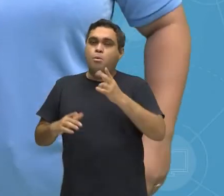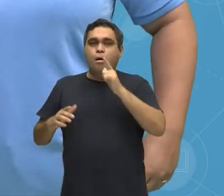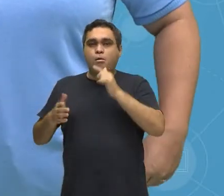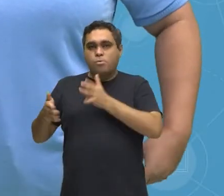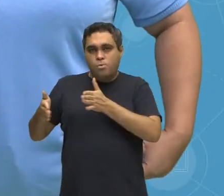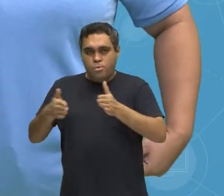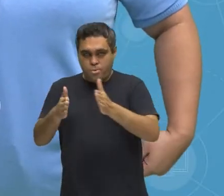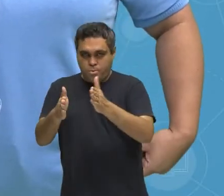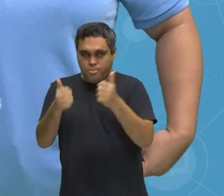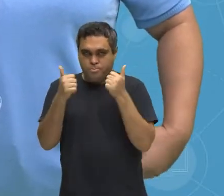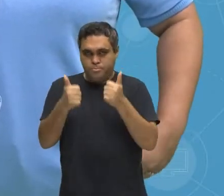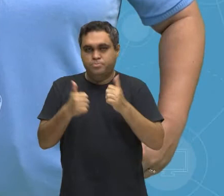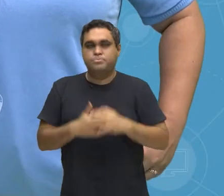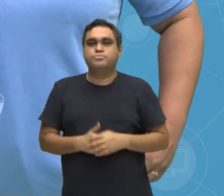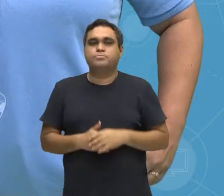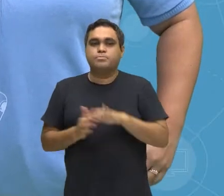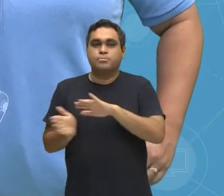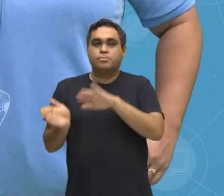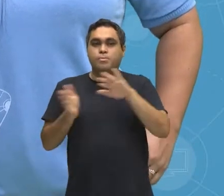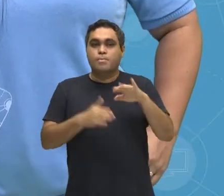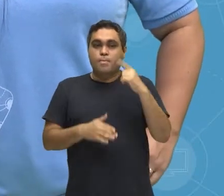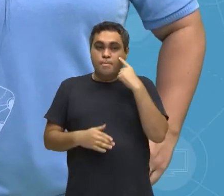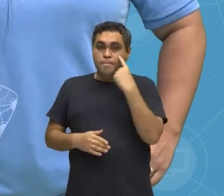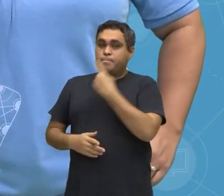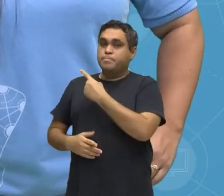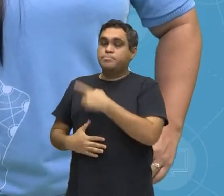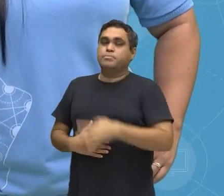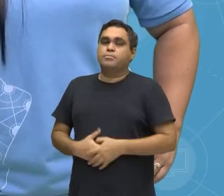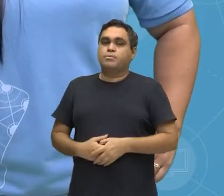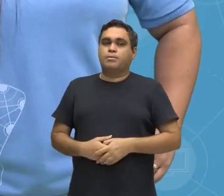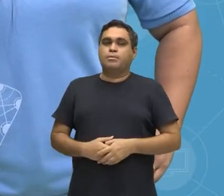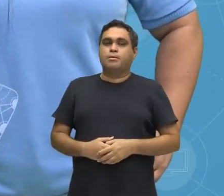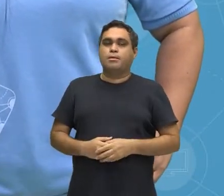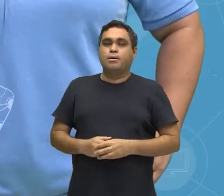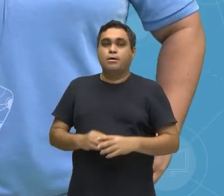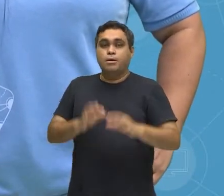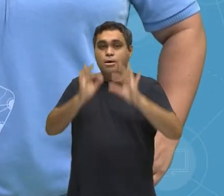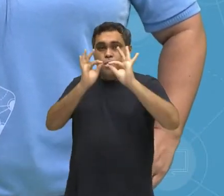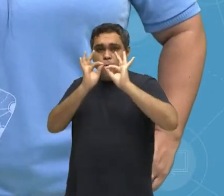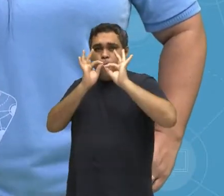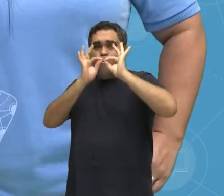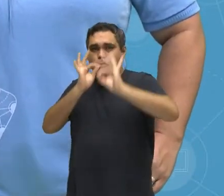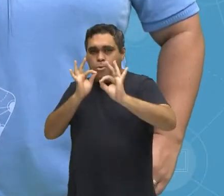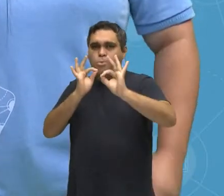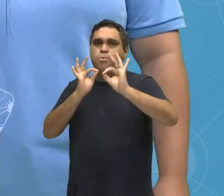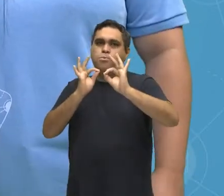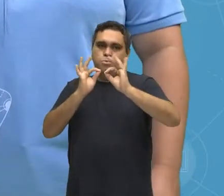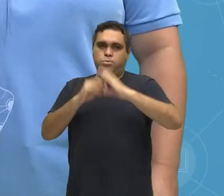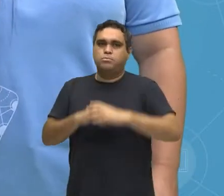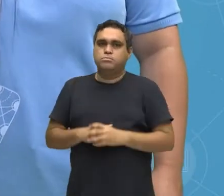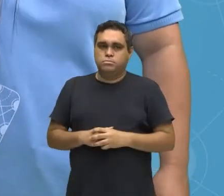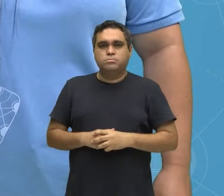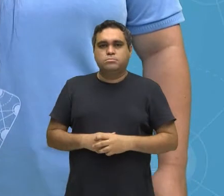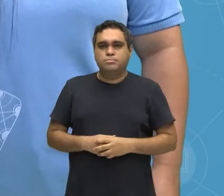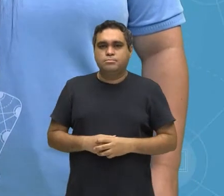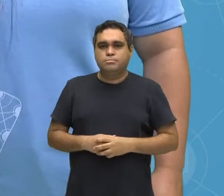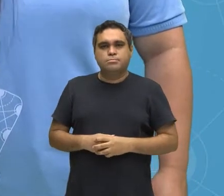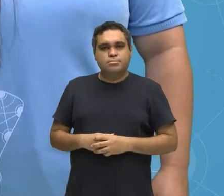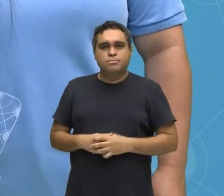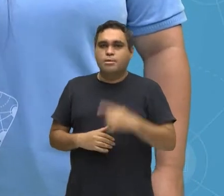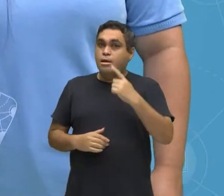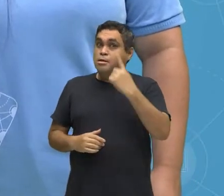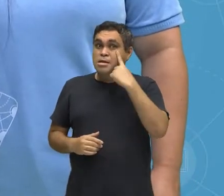abertas. Prosseguindo, depois da natação, nós temos a zarabatana. Epa,